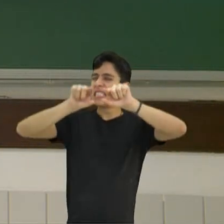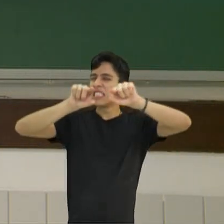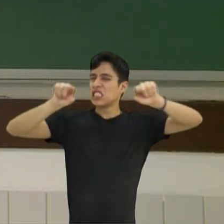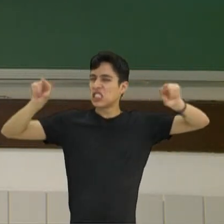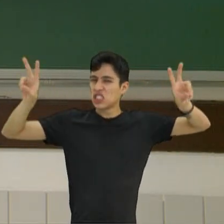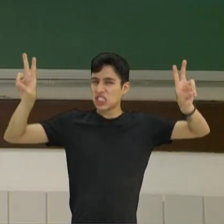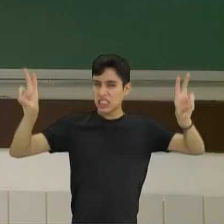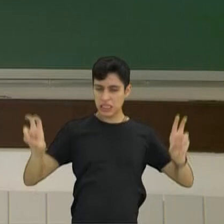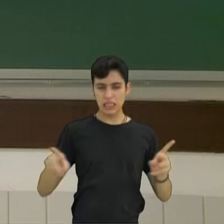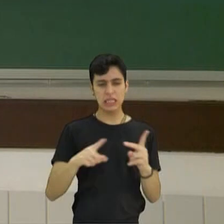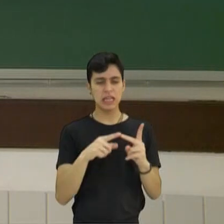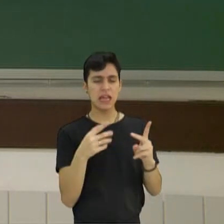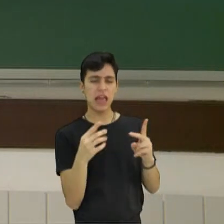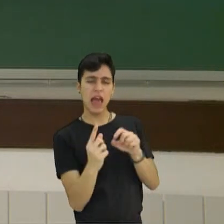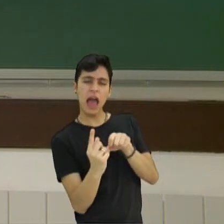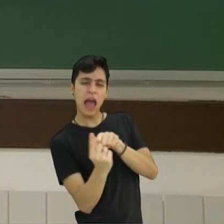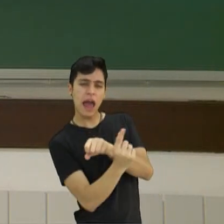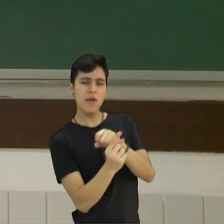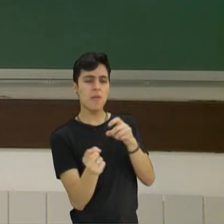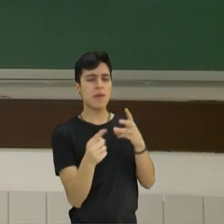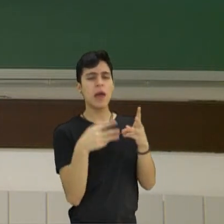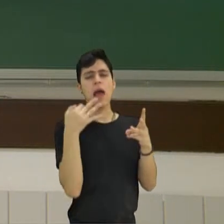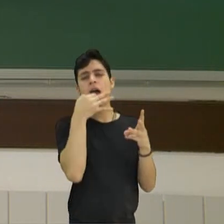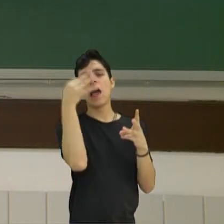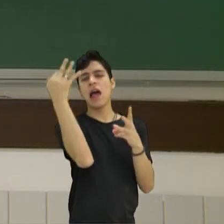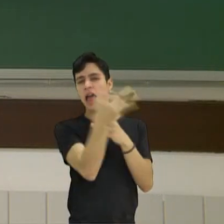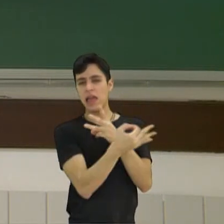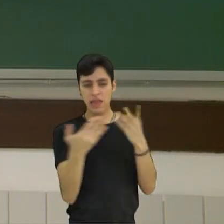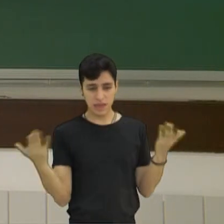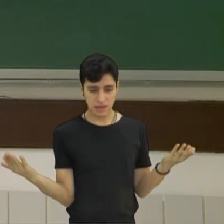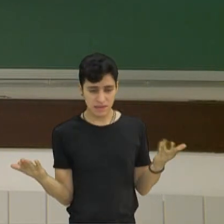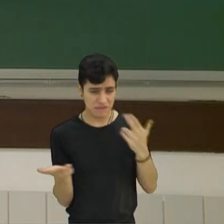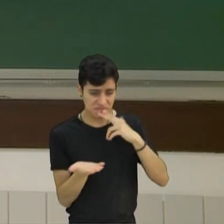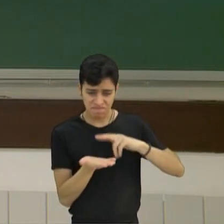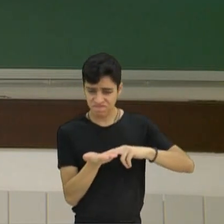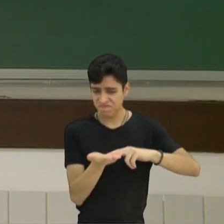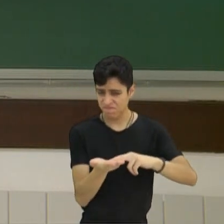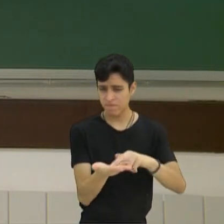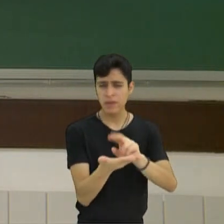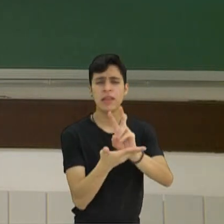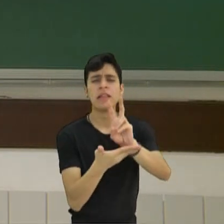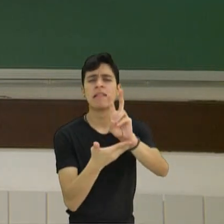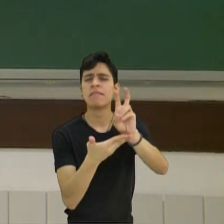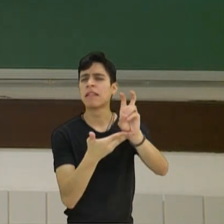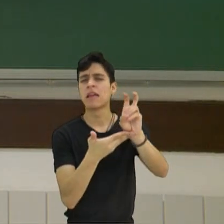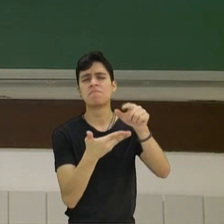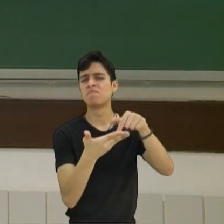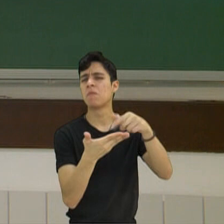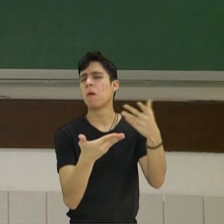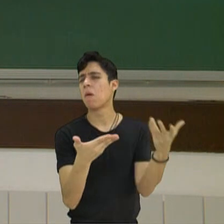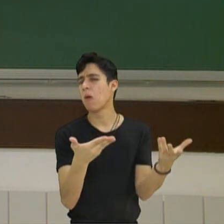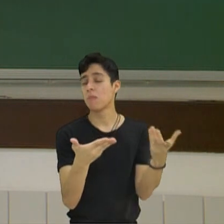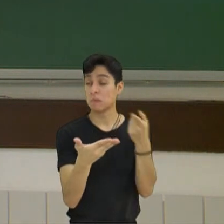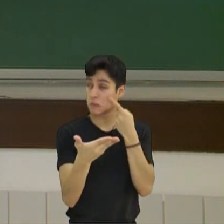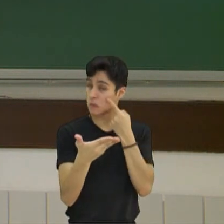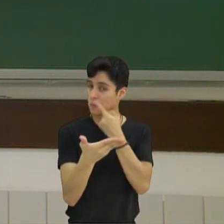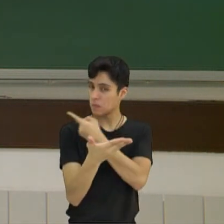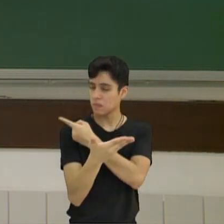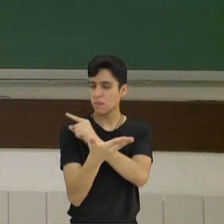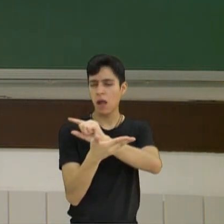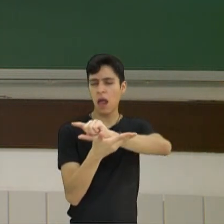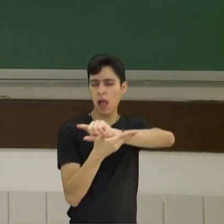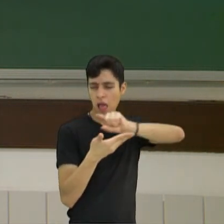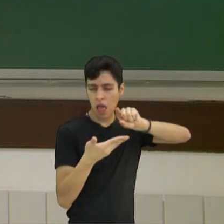nos argumentos, no posicionamento. A carta toda fala apenas de um assunto, né? Que é, vamos conferir a possibilidade,